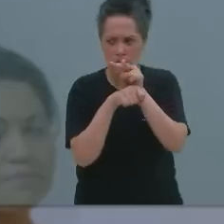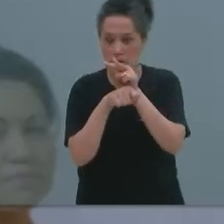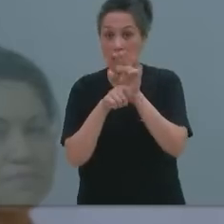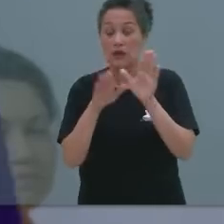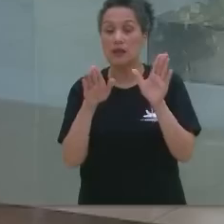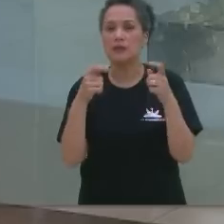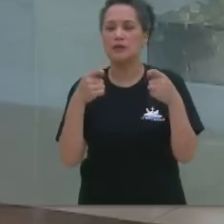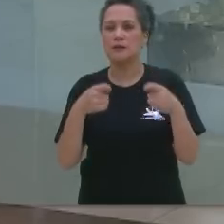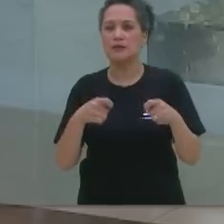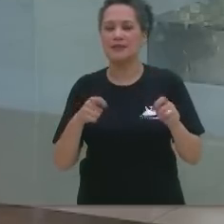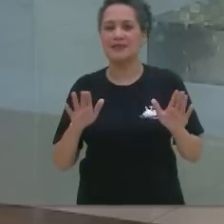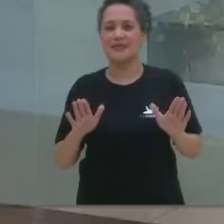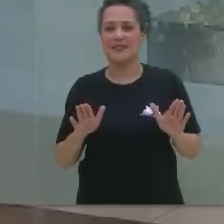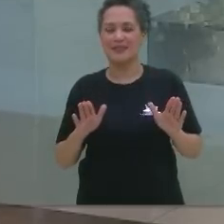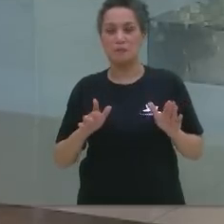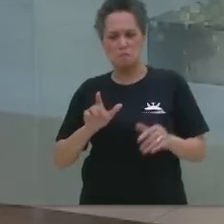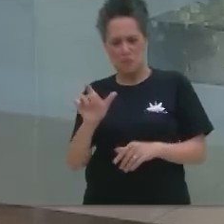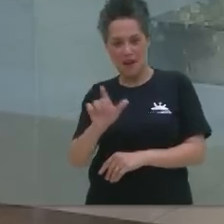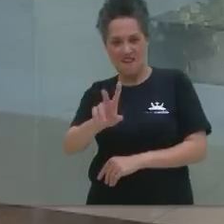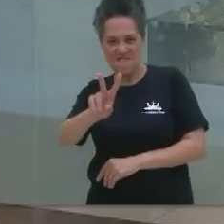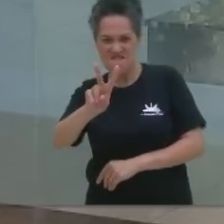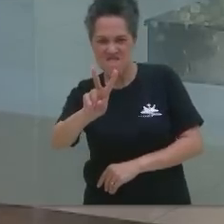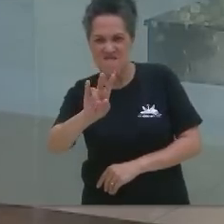é vigilância.